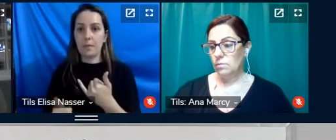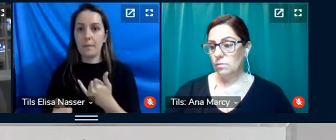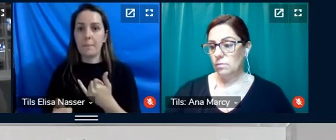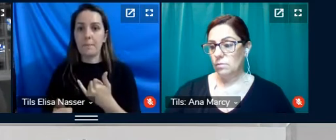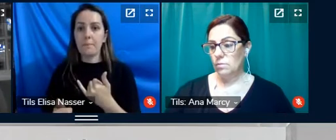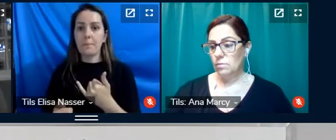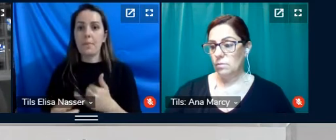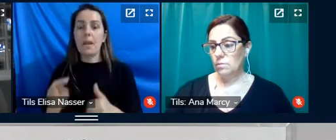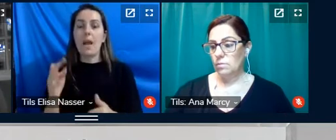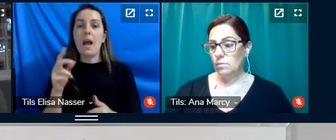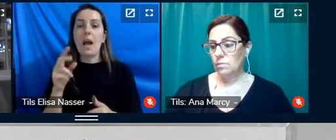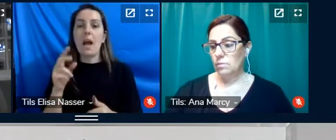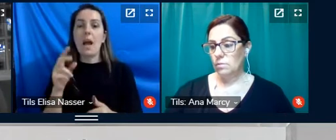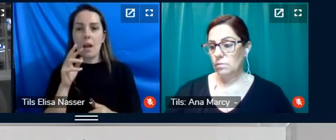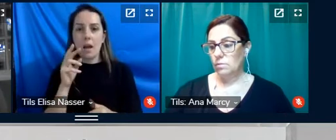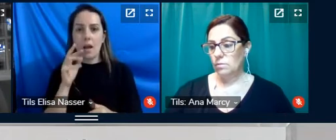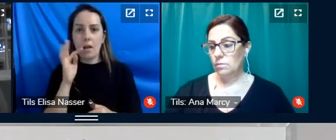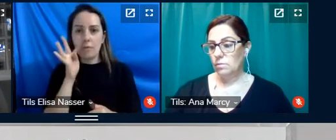que a força F